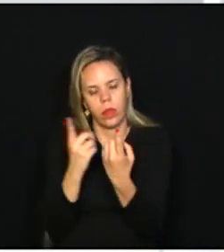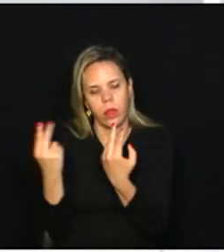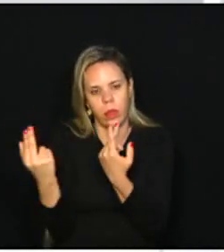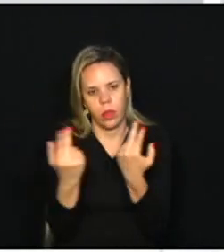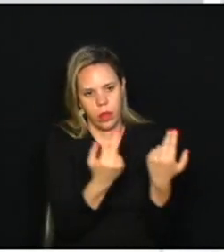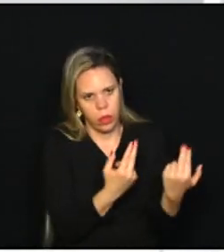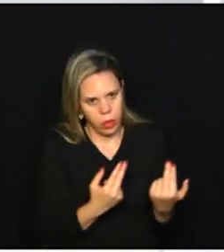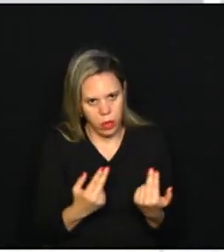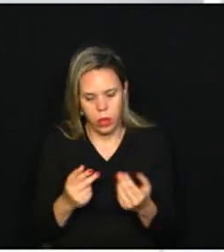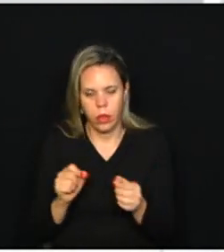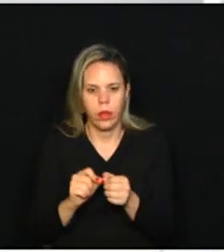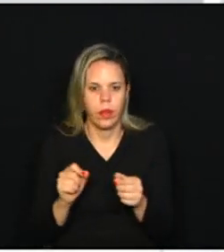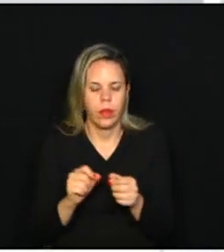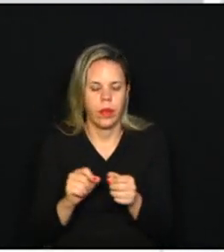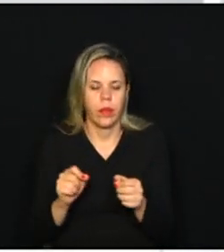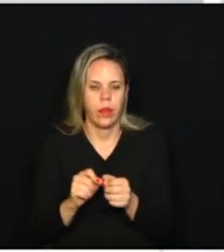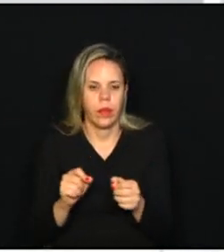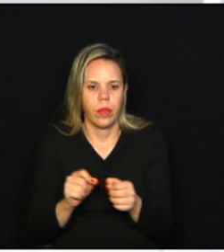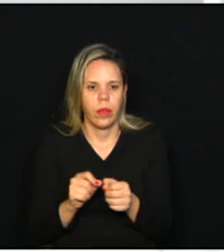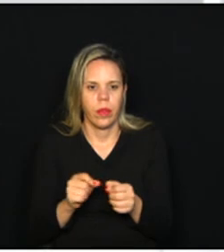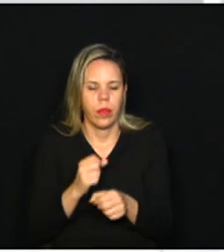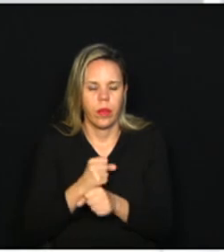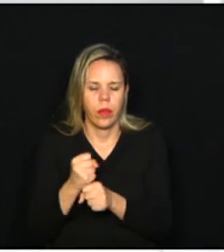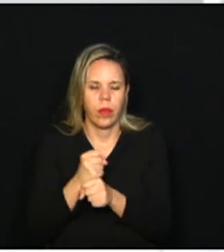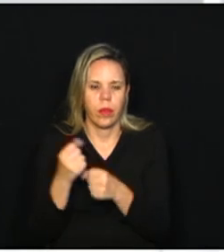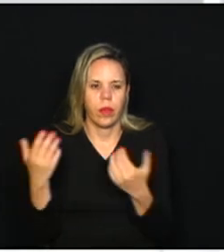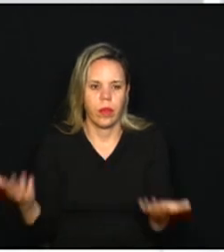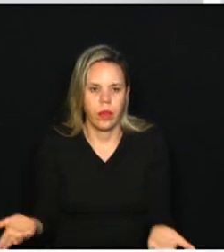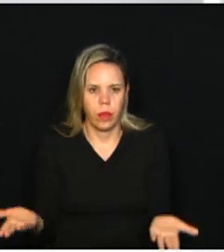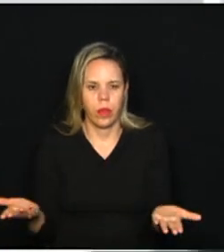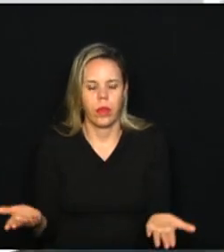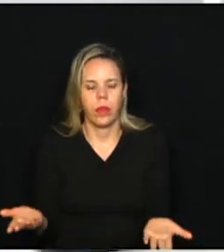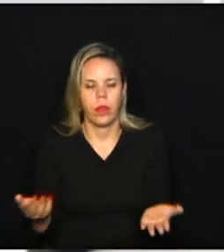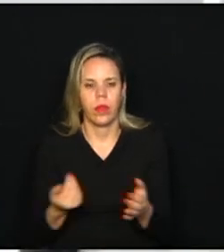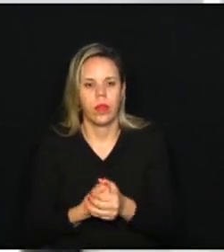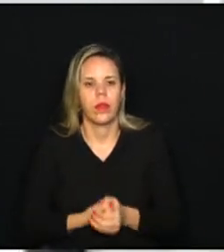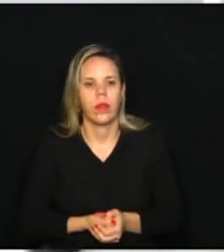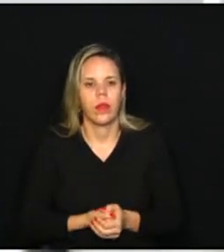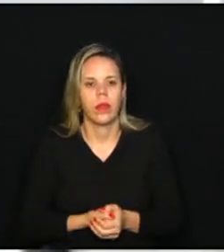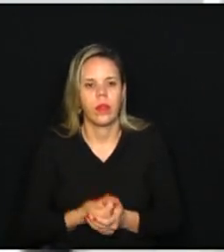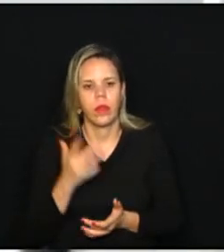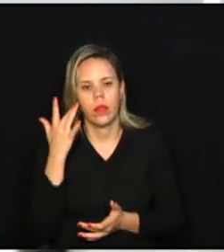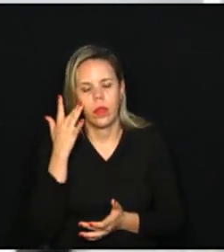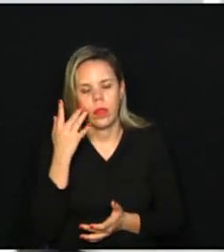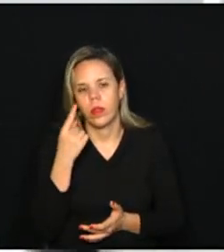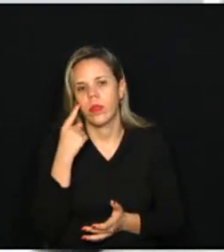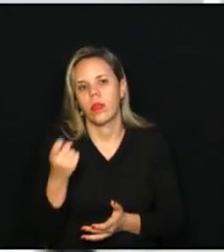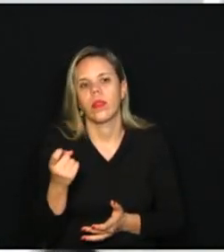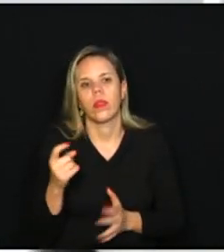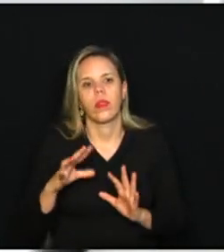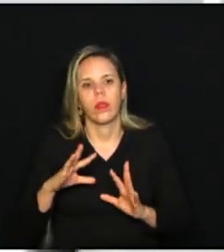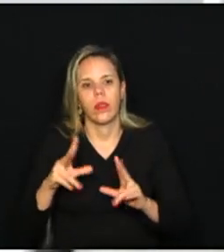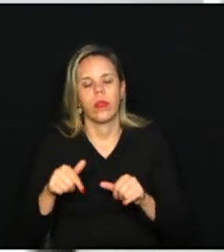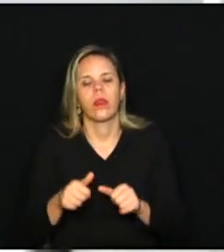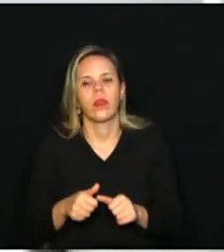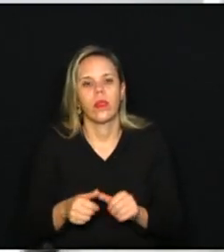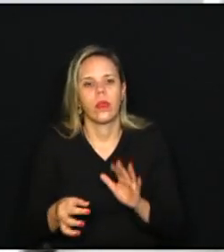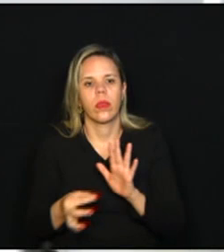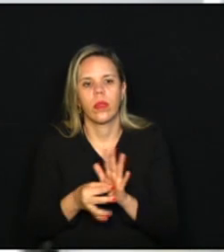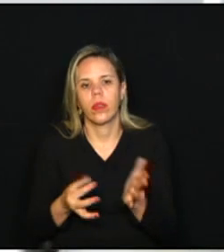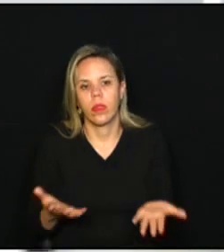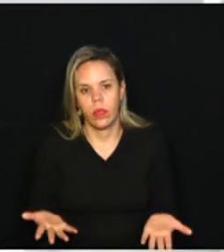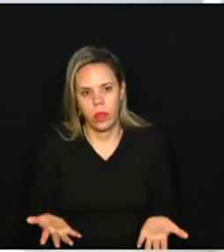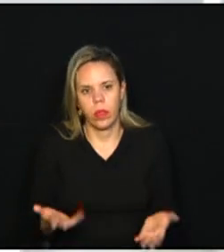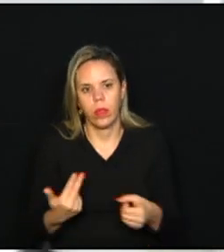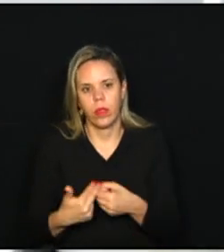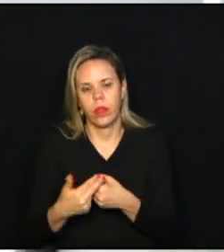privado, e a gente faz o mesmo rastreamento a ambos. Enfim, acho que interessante todos os pontos de vista. Se a